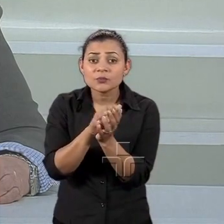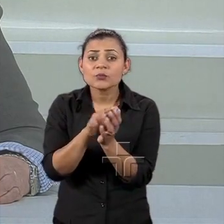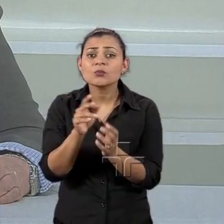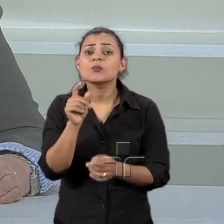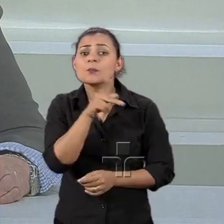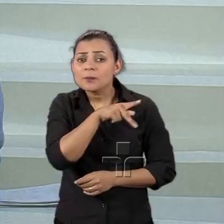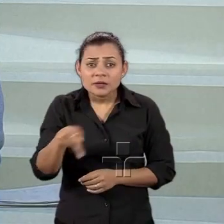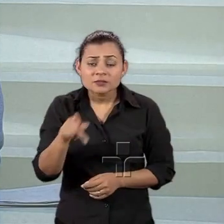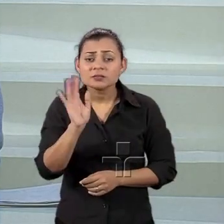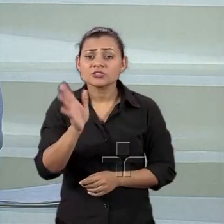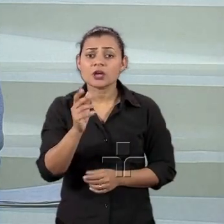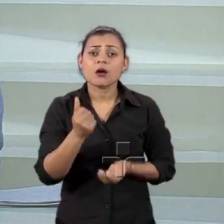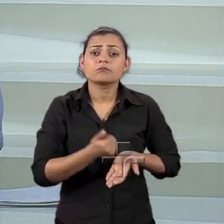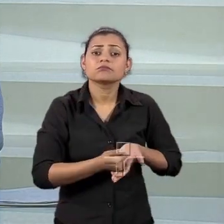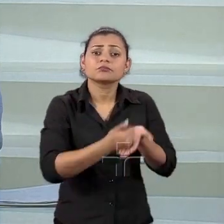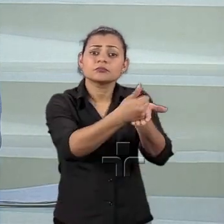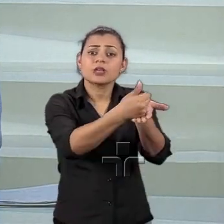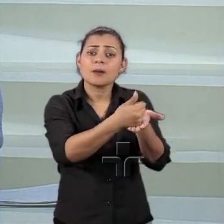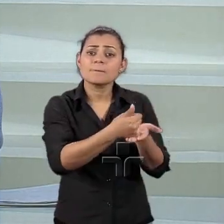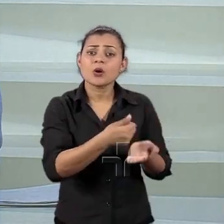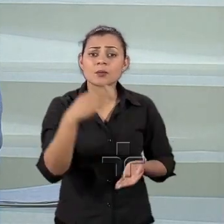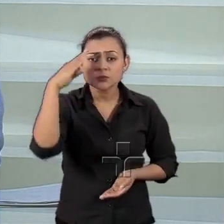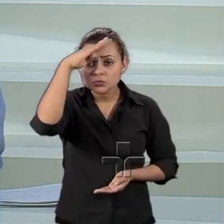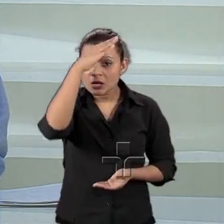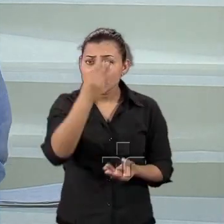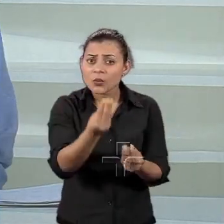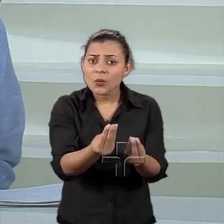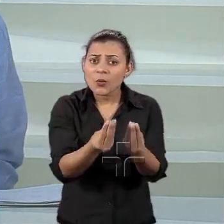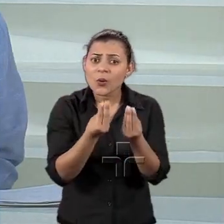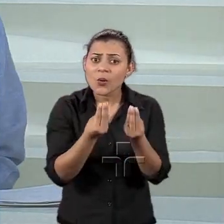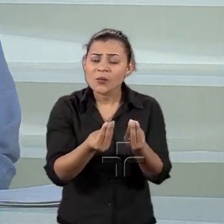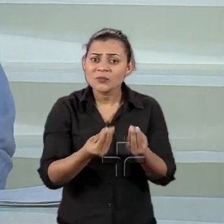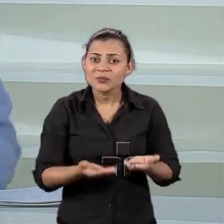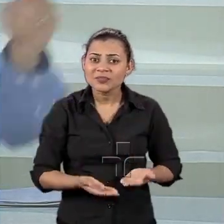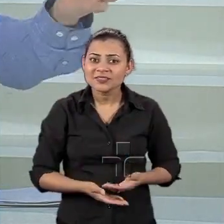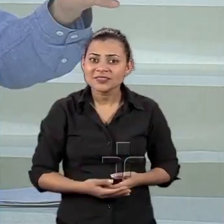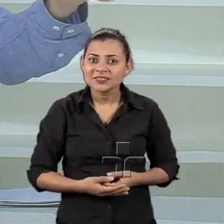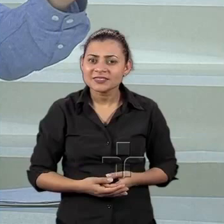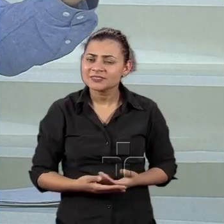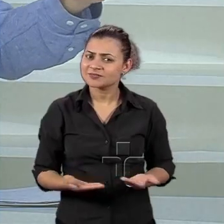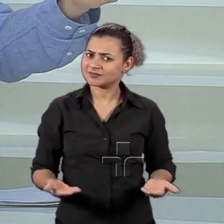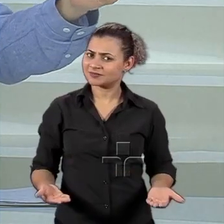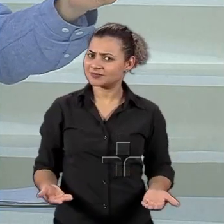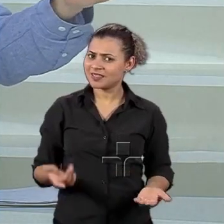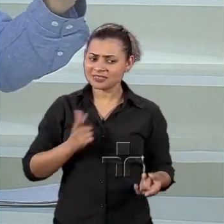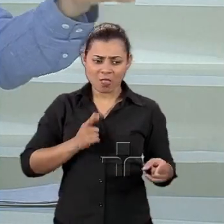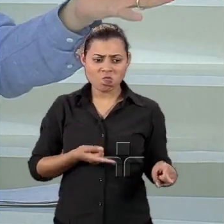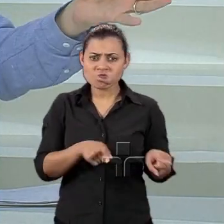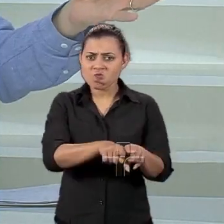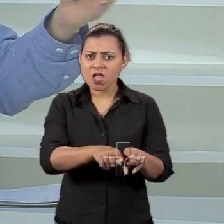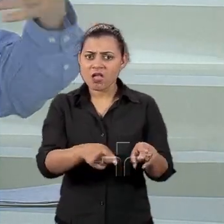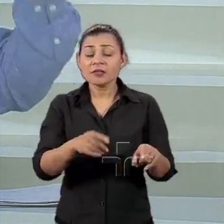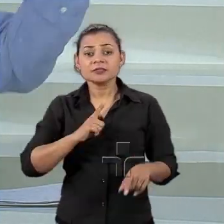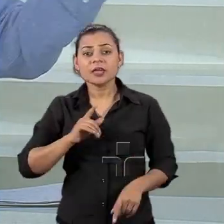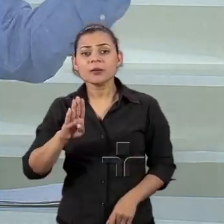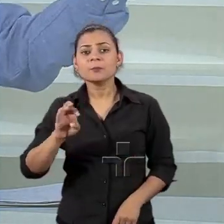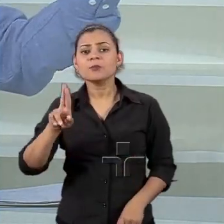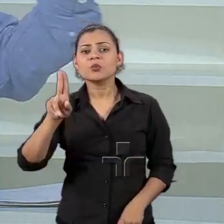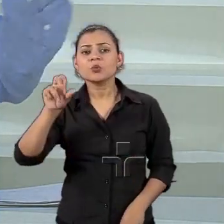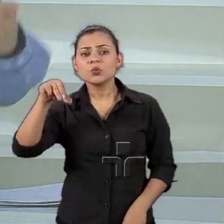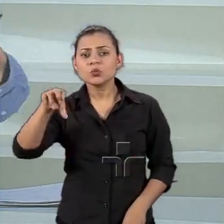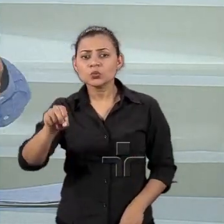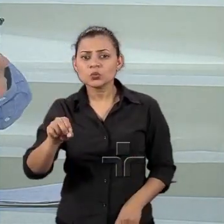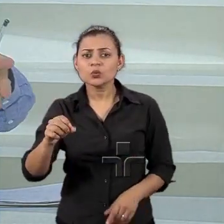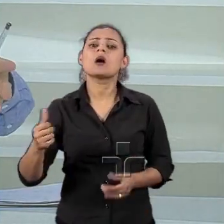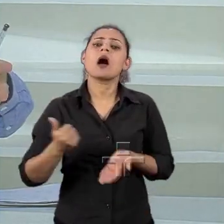ao Bolsonaro, reuniu o Comitê Central da rede e expulsou o sujeito. E lá está lá o tal do Bruno, deputado, declarando apoio ao